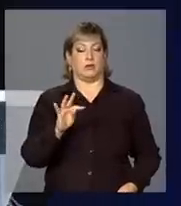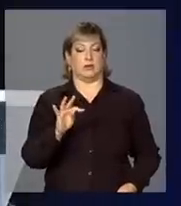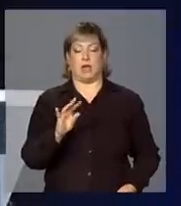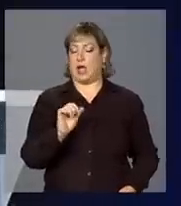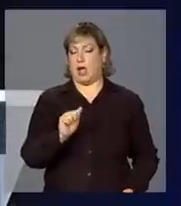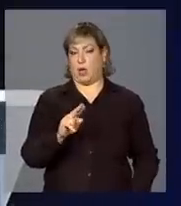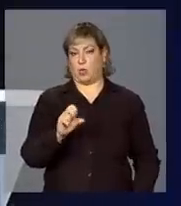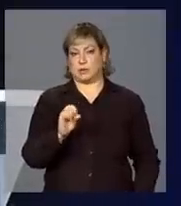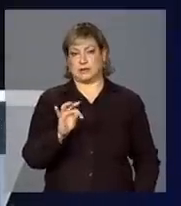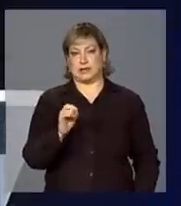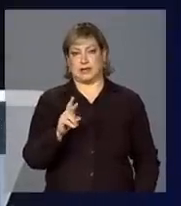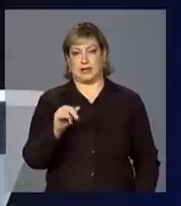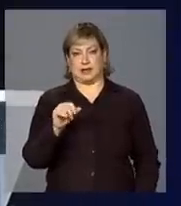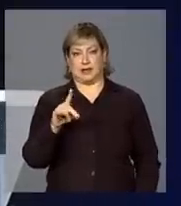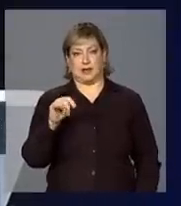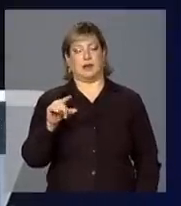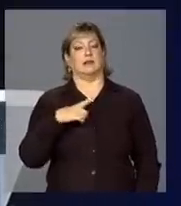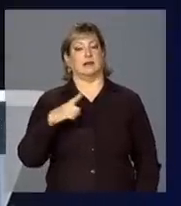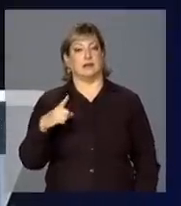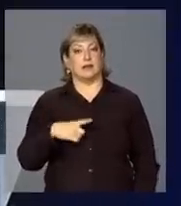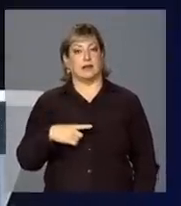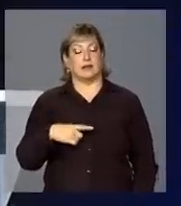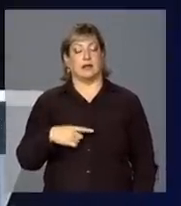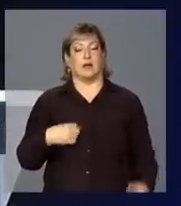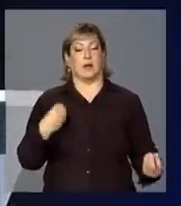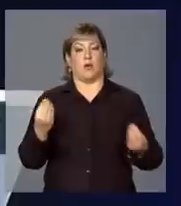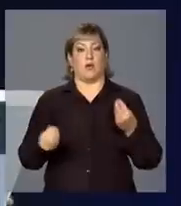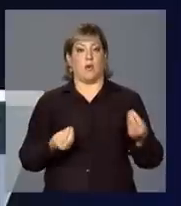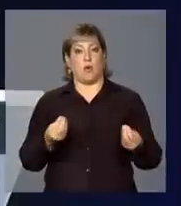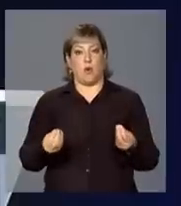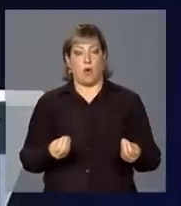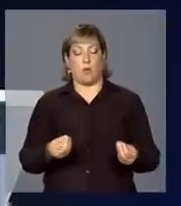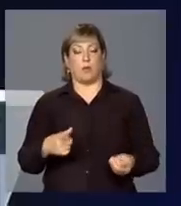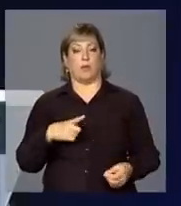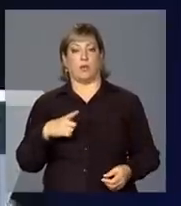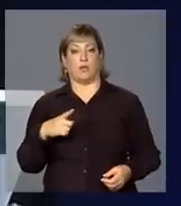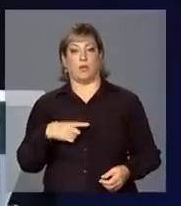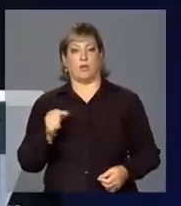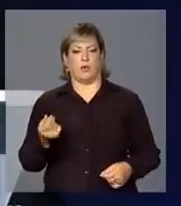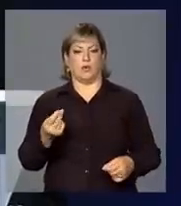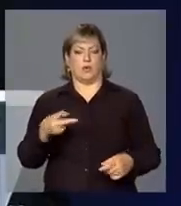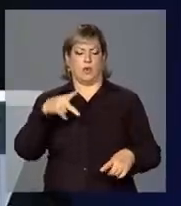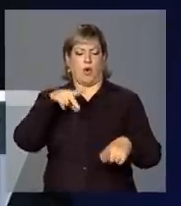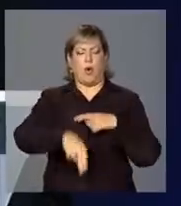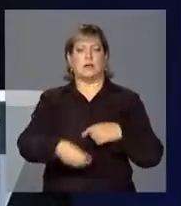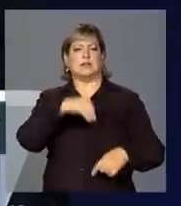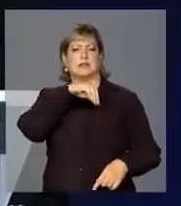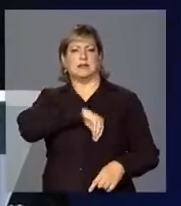que tem por efeito um corte significativo de salários.